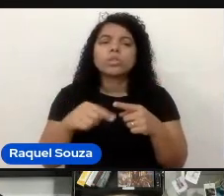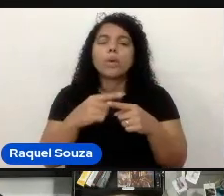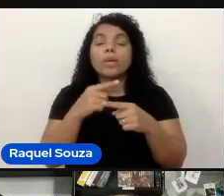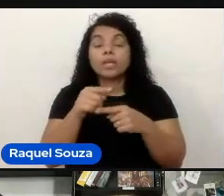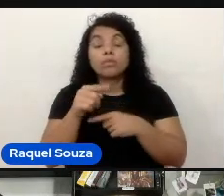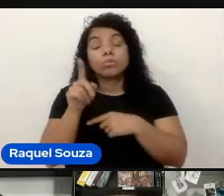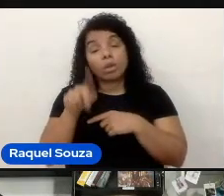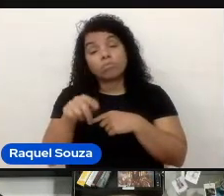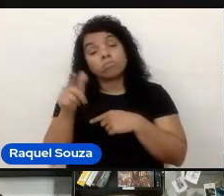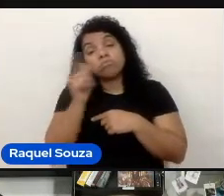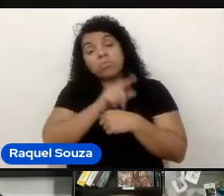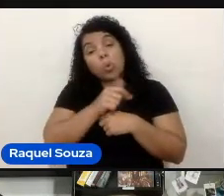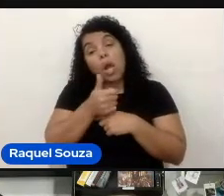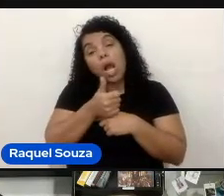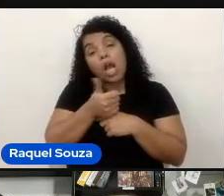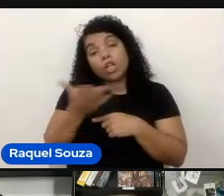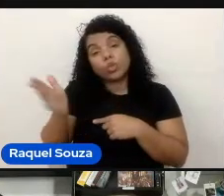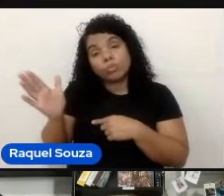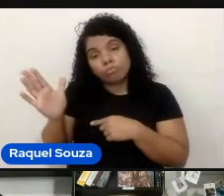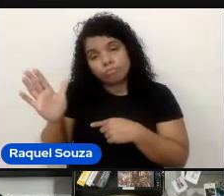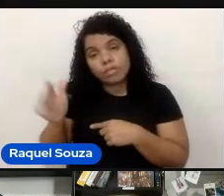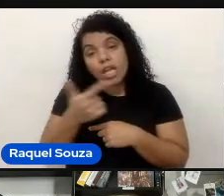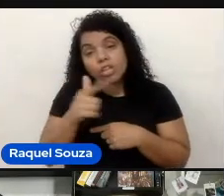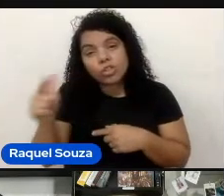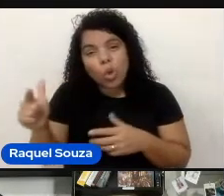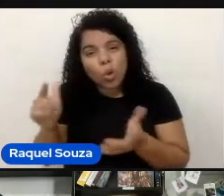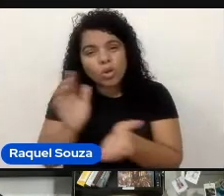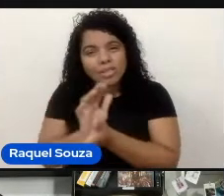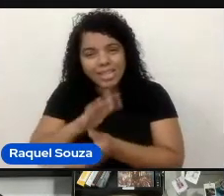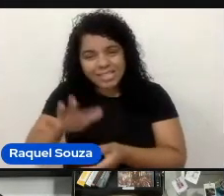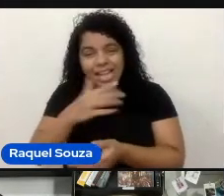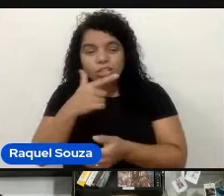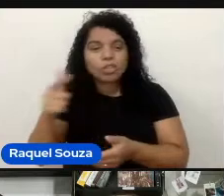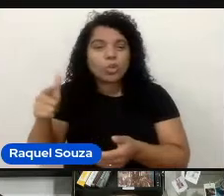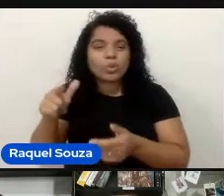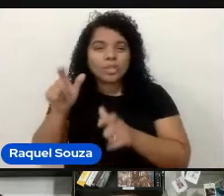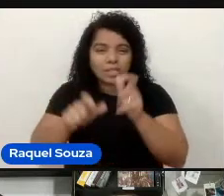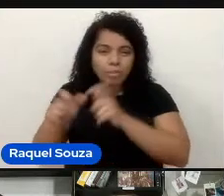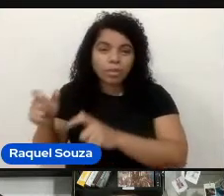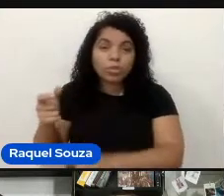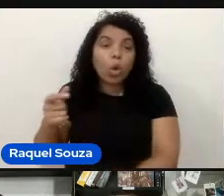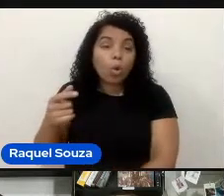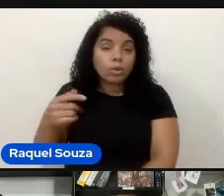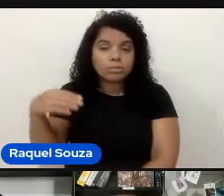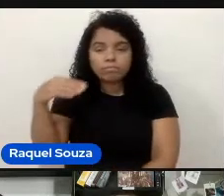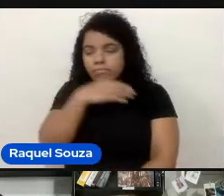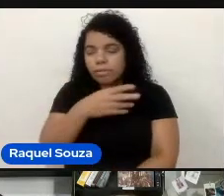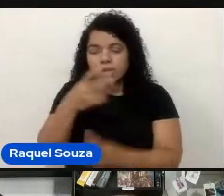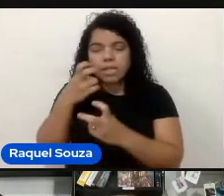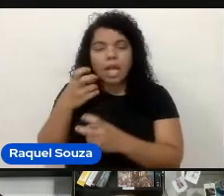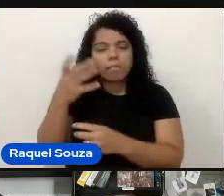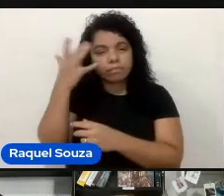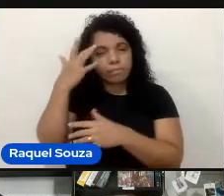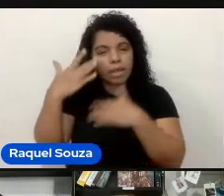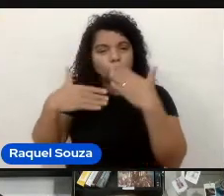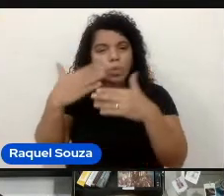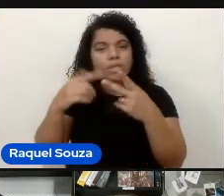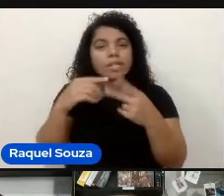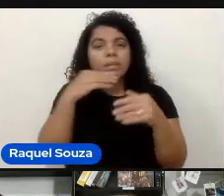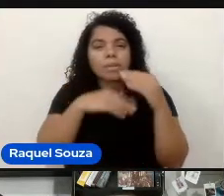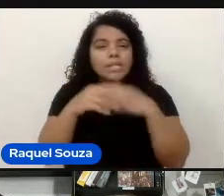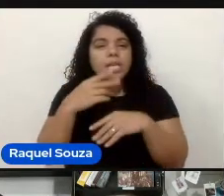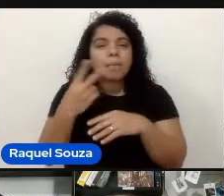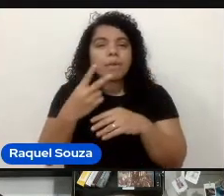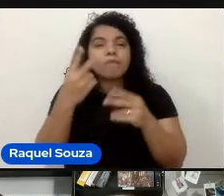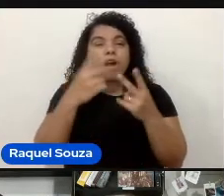e as outras áreas, as outras pessoas, elas percebem a maturidade dentro do time de qualidade, elas percebem o valor no time